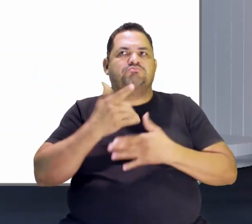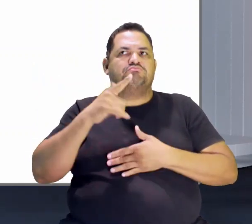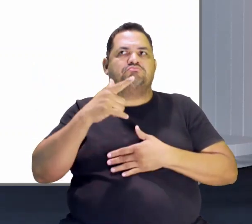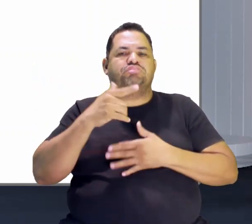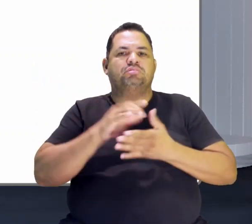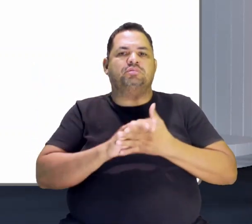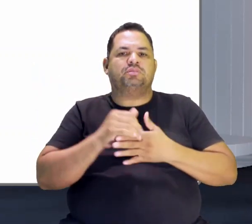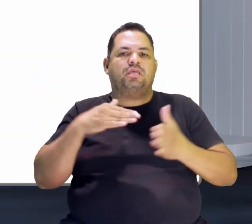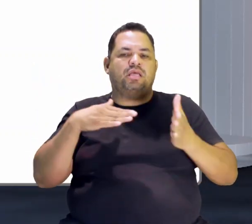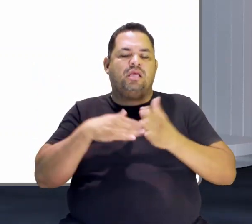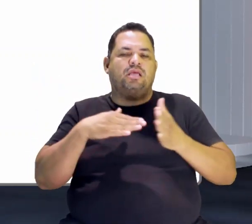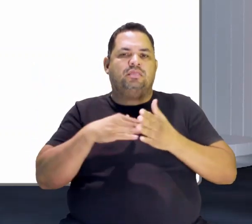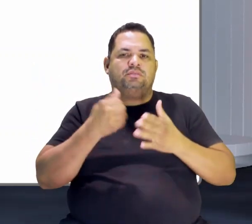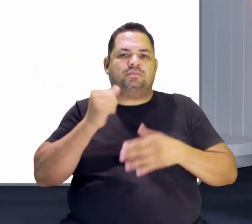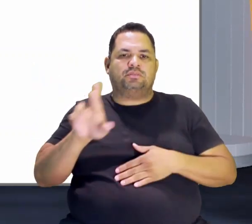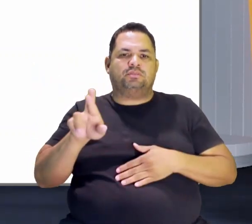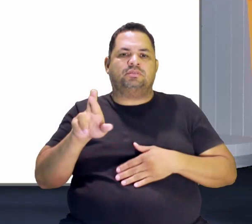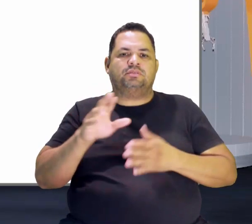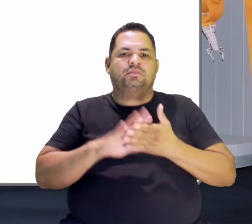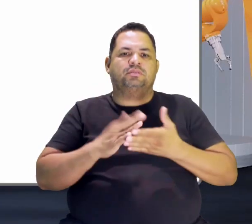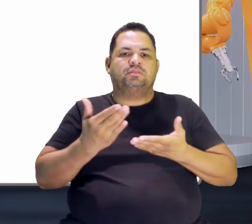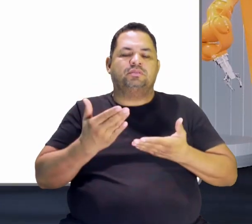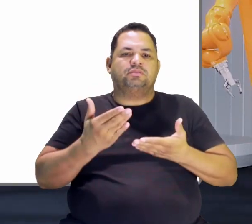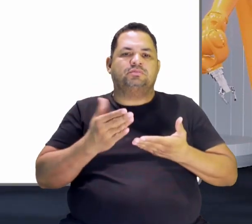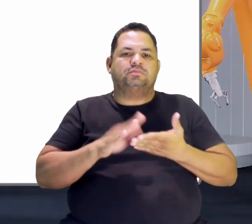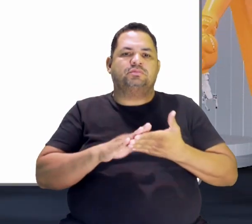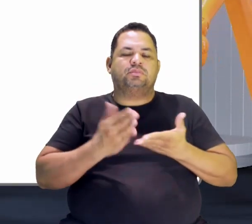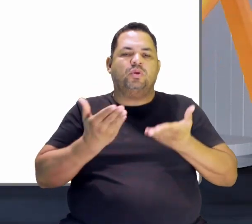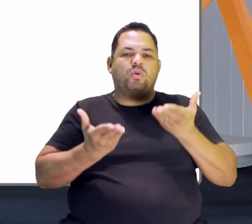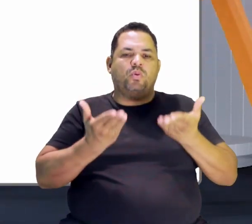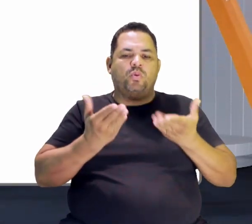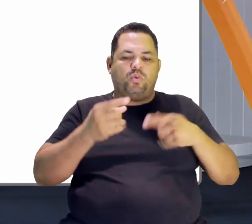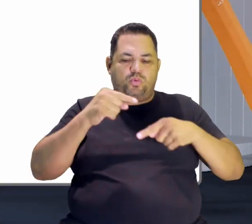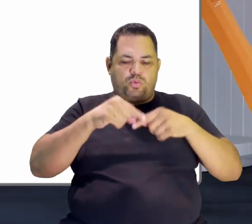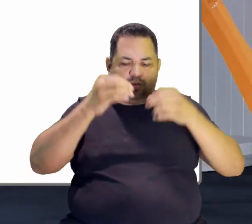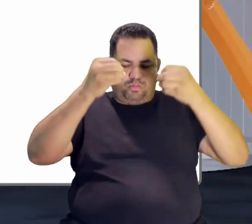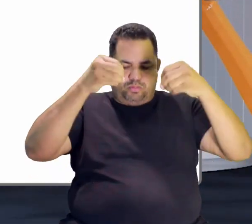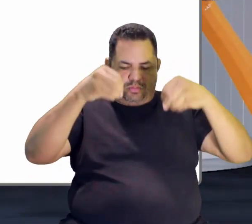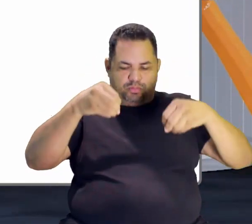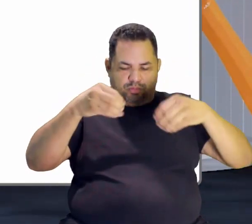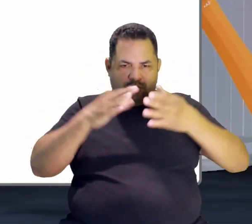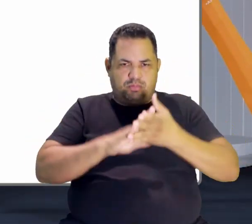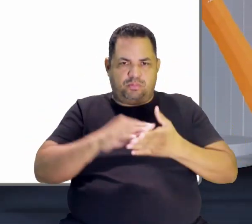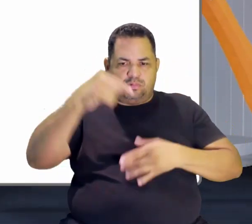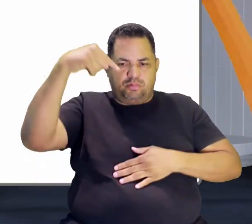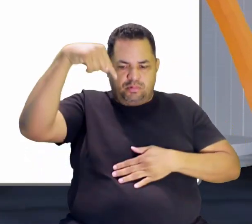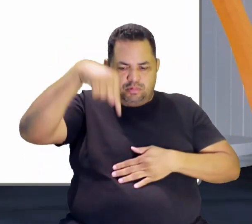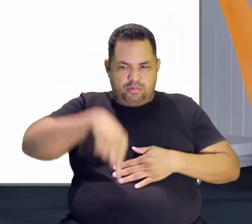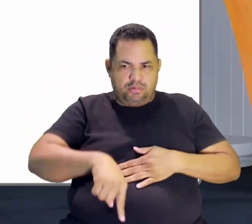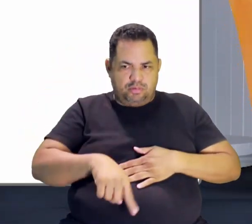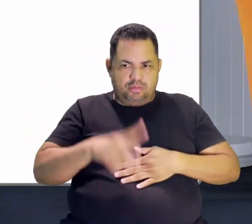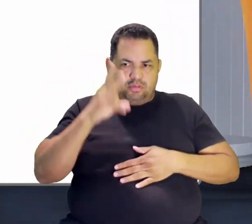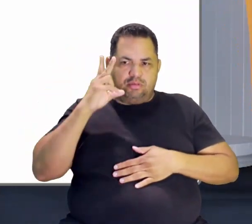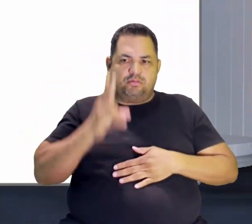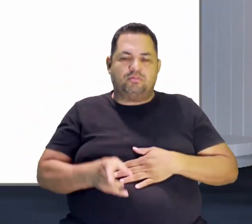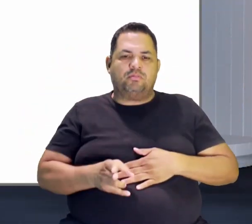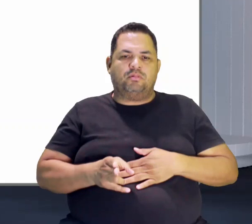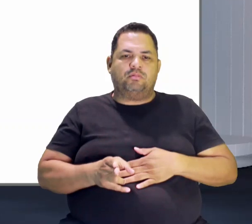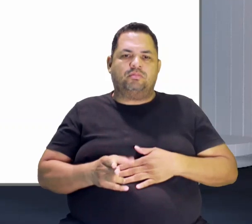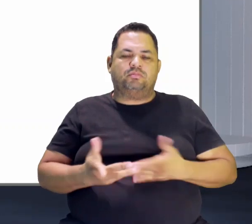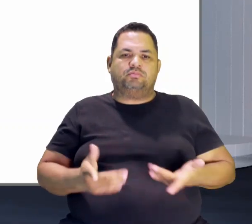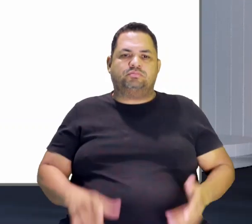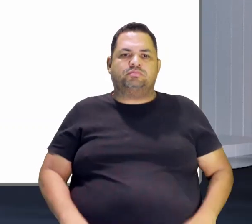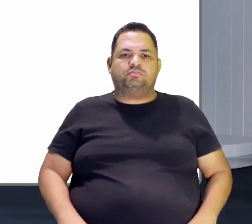você vai conseguir, na verdade, fazer com que os corpos cheguem ao mesmo tempo, levam o mesmo tempo de queda.